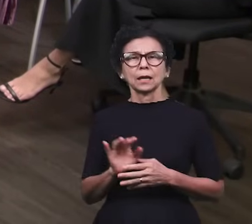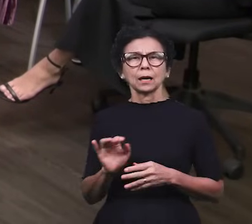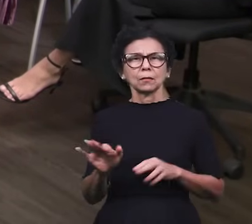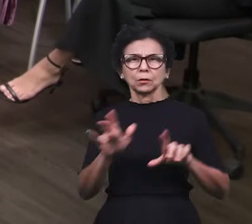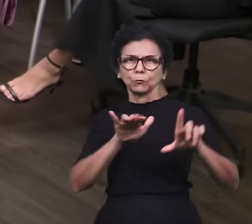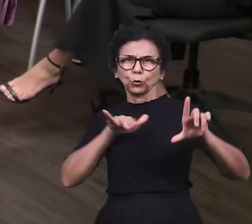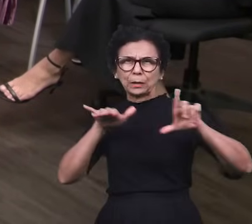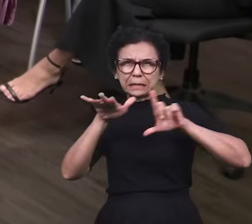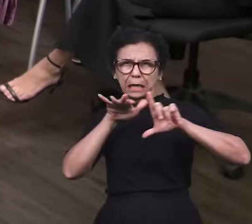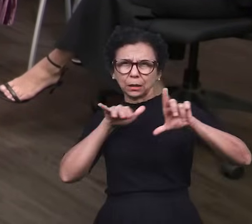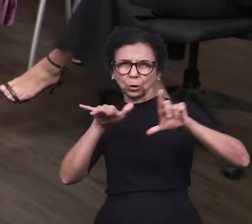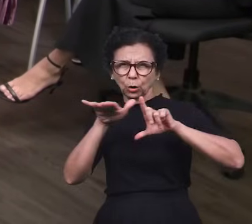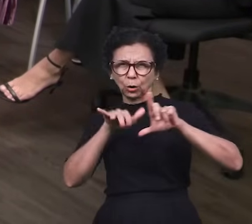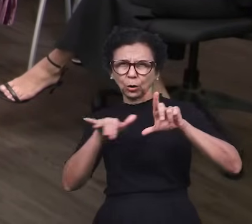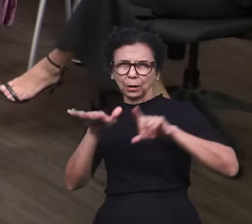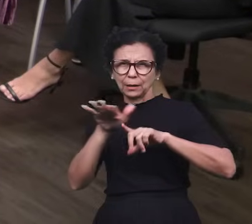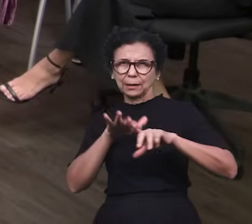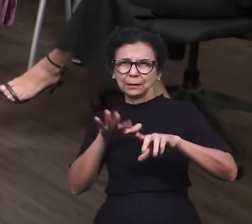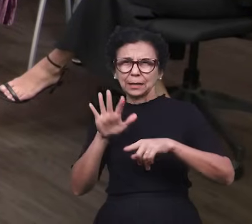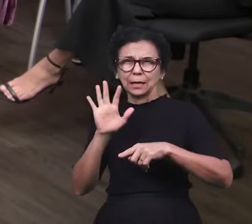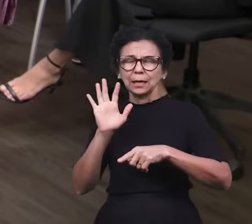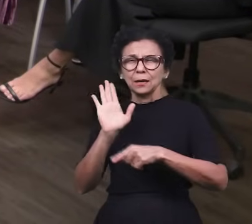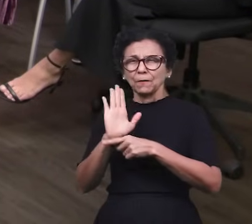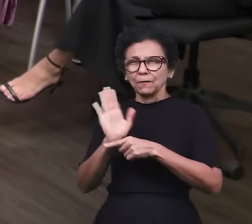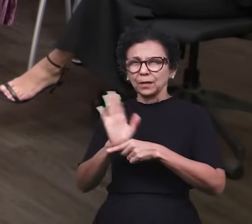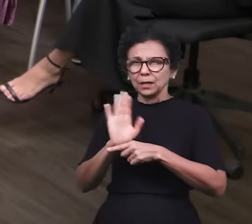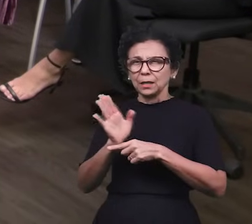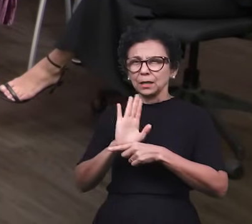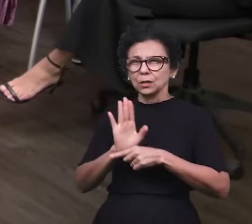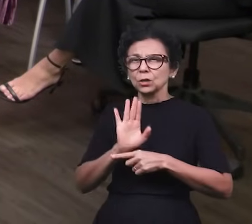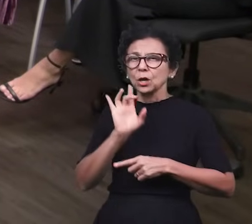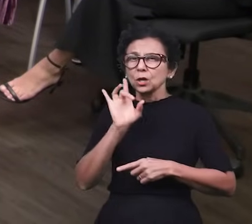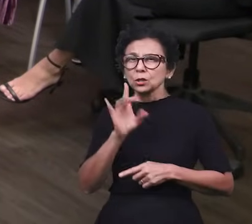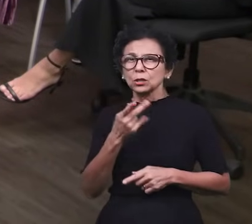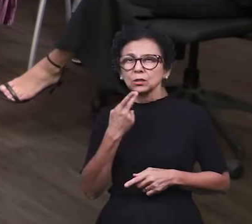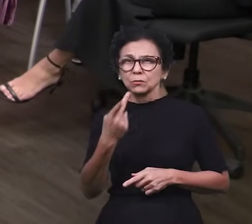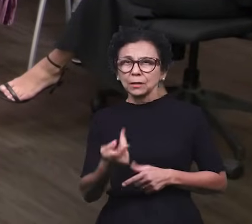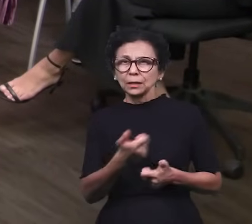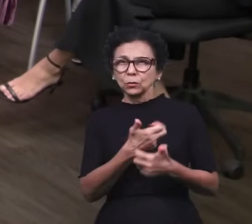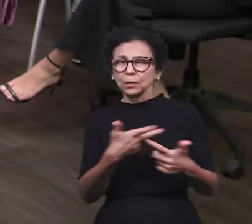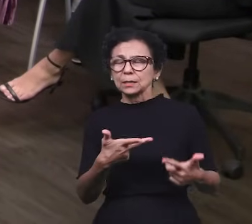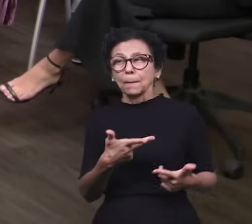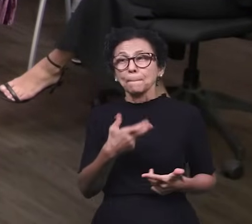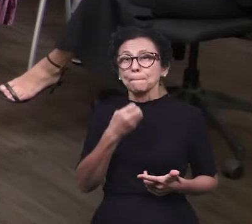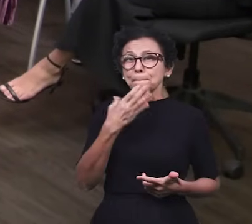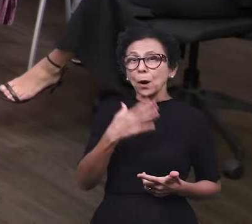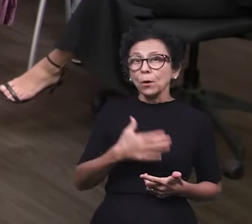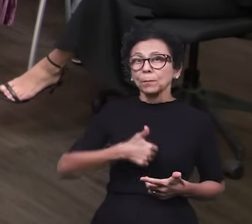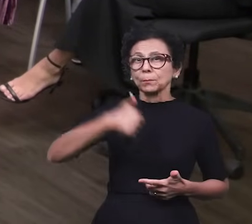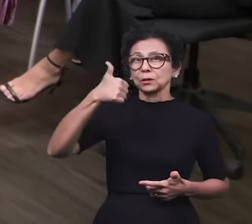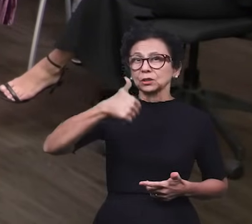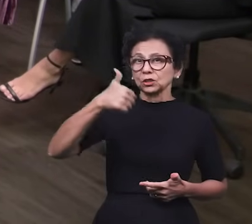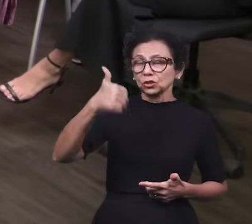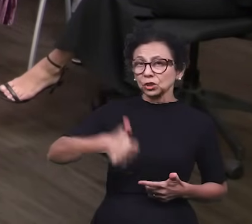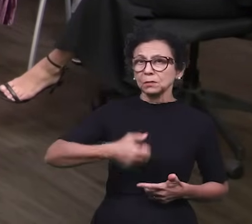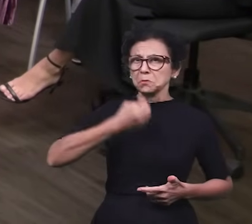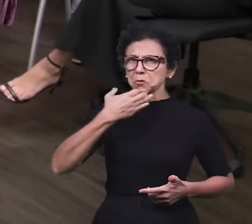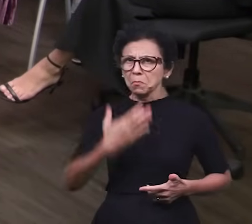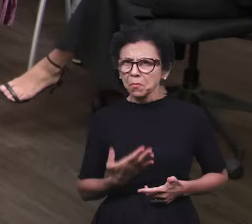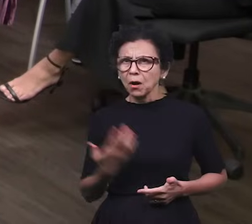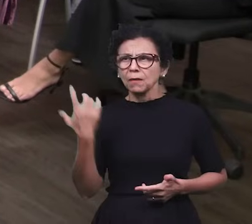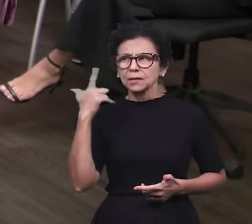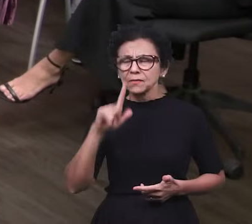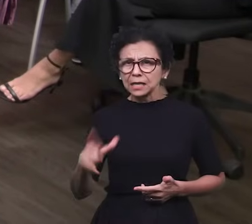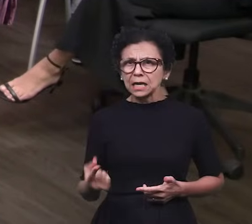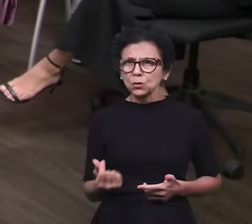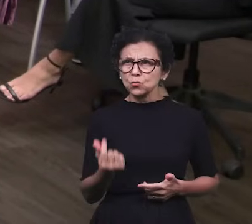está assistindo, está acompanhando, está vendo ali, só fala o lado bom das coisas, né? Das duas, uma, ele está querendo te vender alguma coisa, está querendo te mostrar que aquilo é muito bom